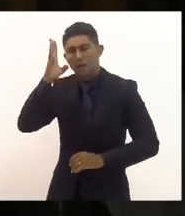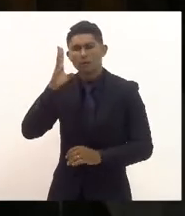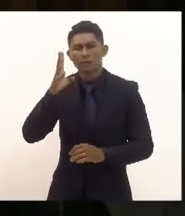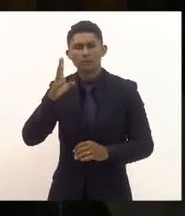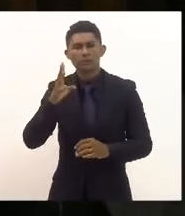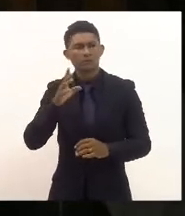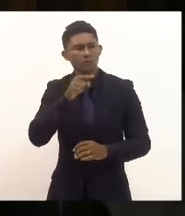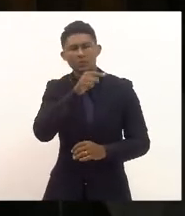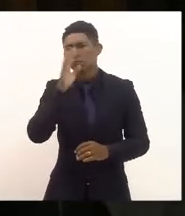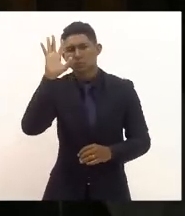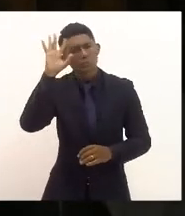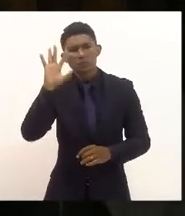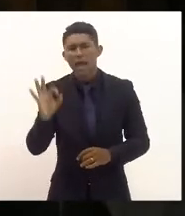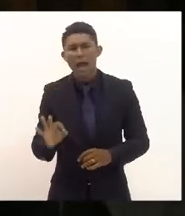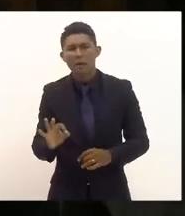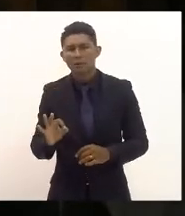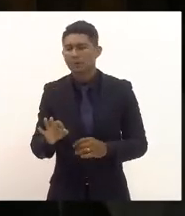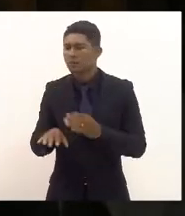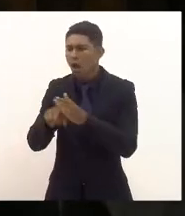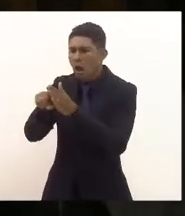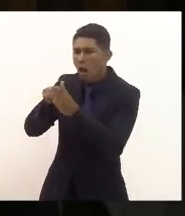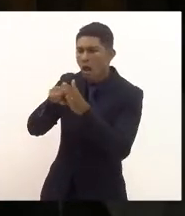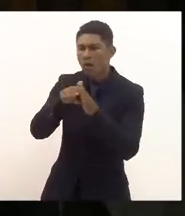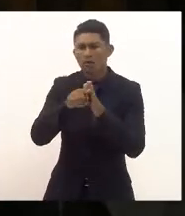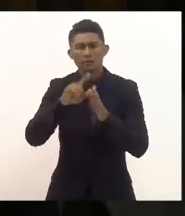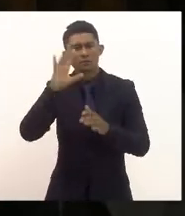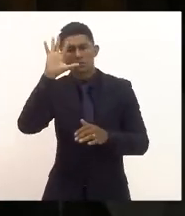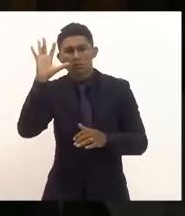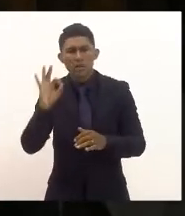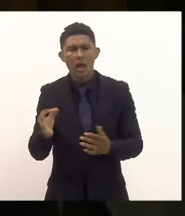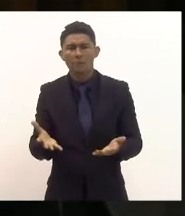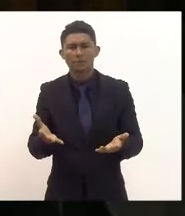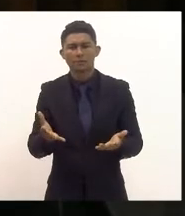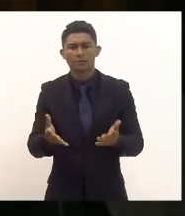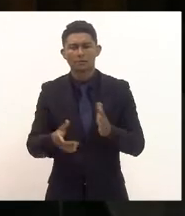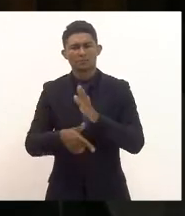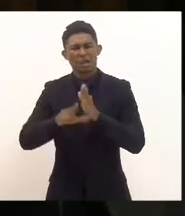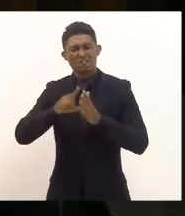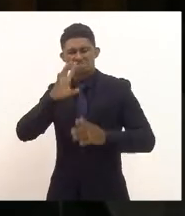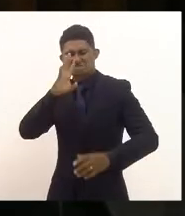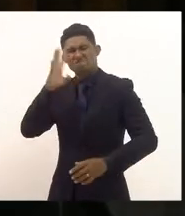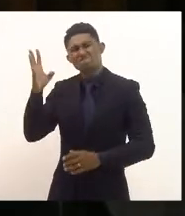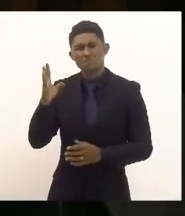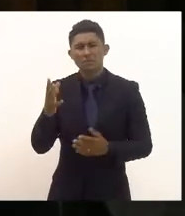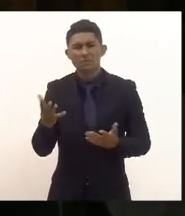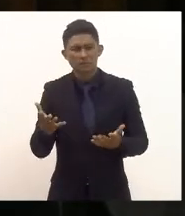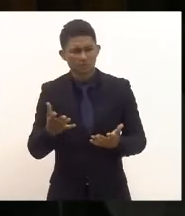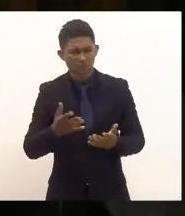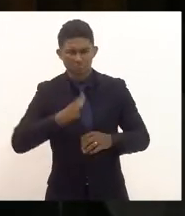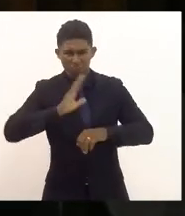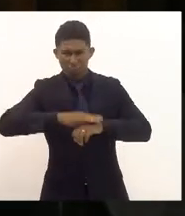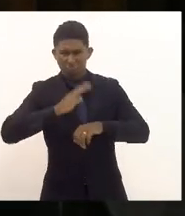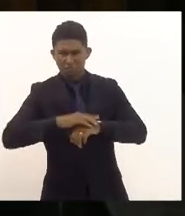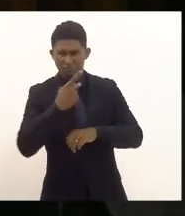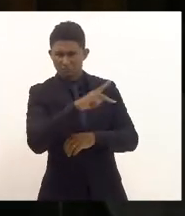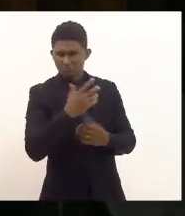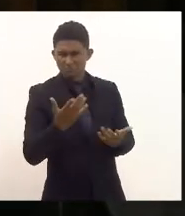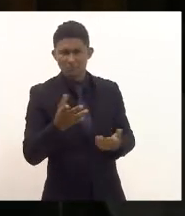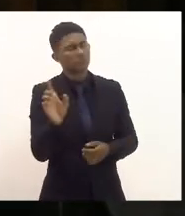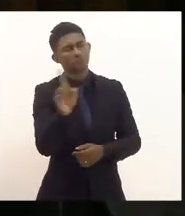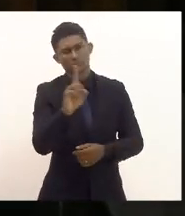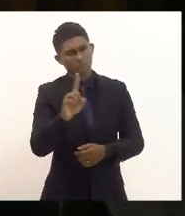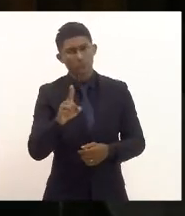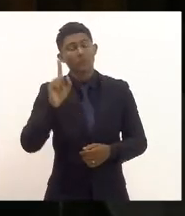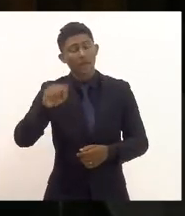do que ocorreu de fato e já quer fazer juízo de valor sendo que sequer a sua atribuição cabe ao Ministério